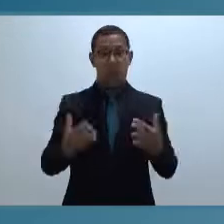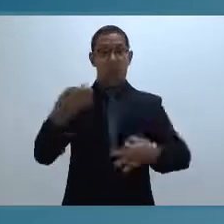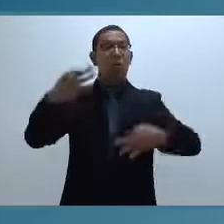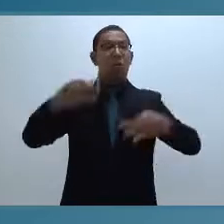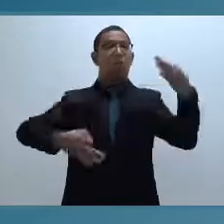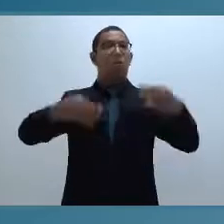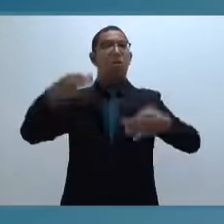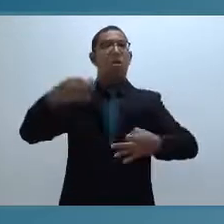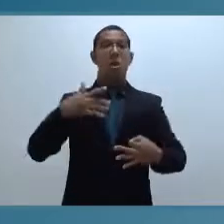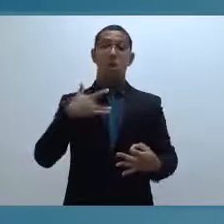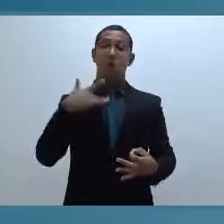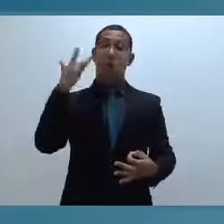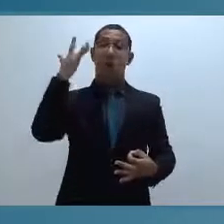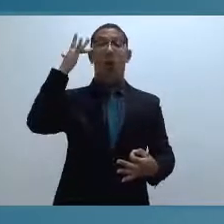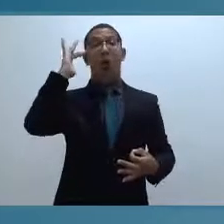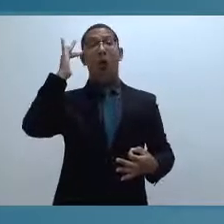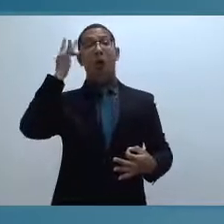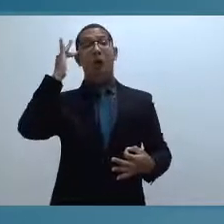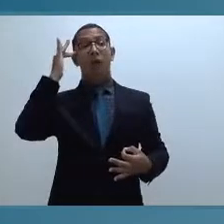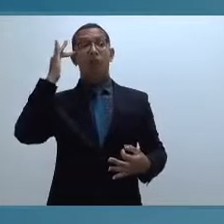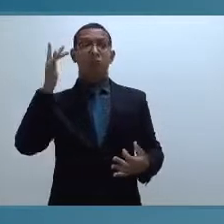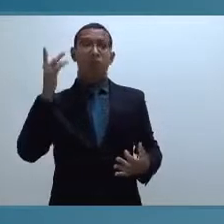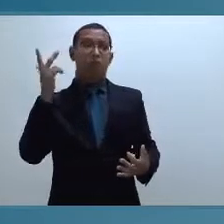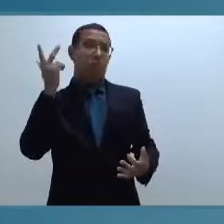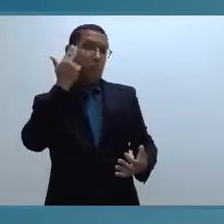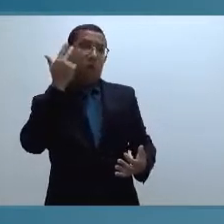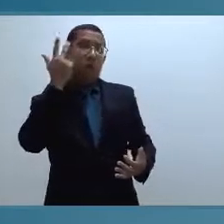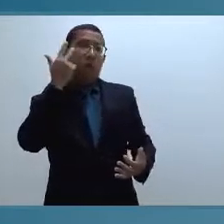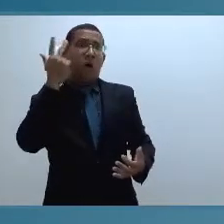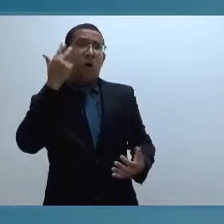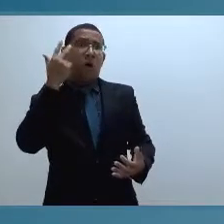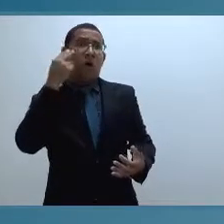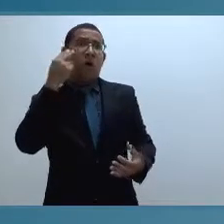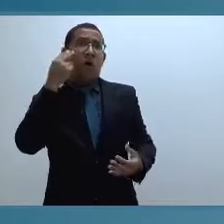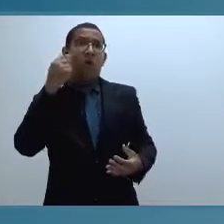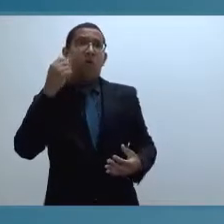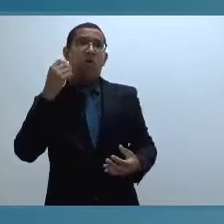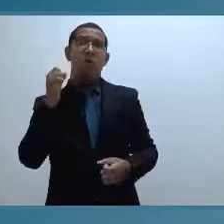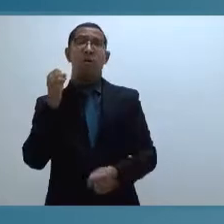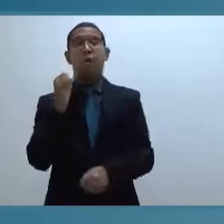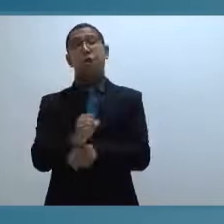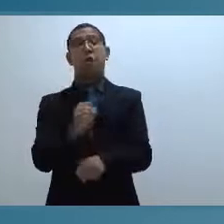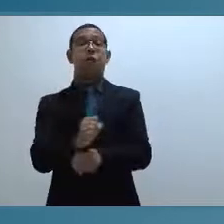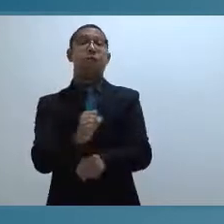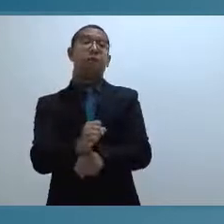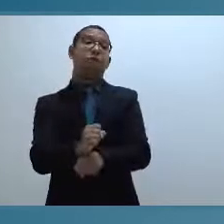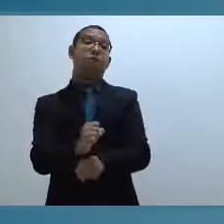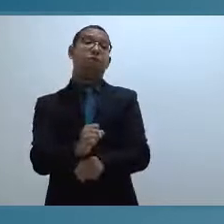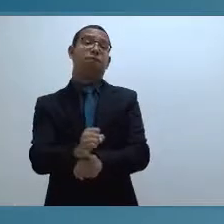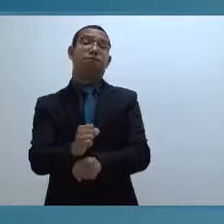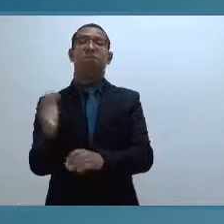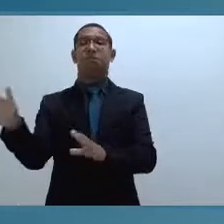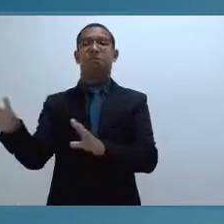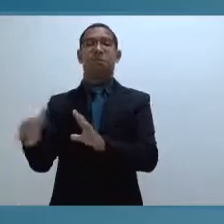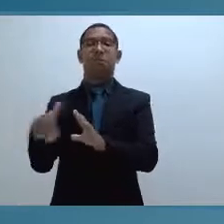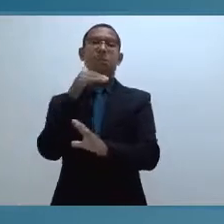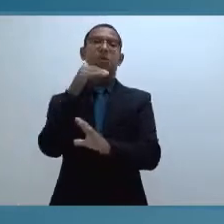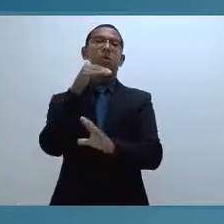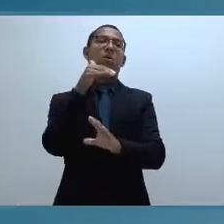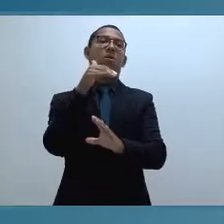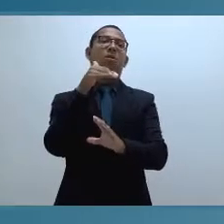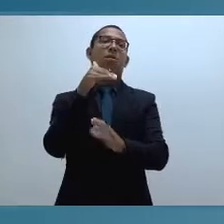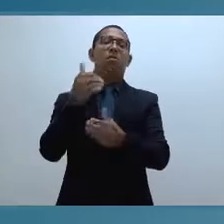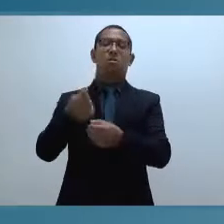eu penso que seria conveniente aguardar esses novos requisitos que são